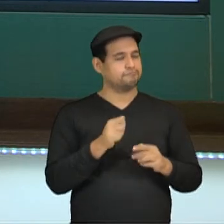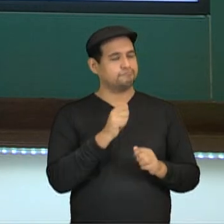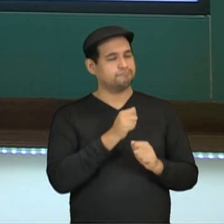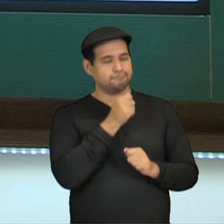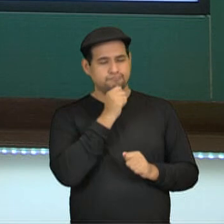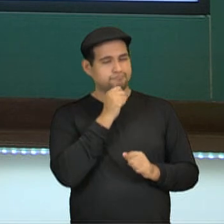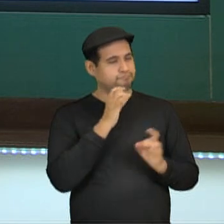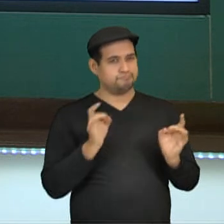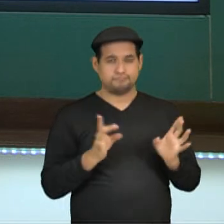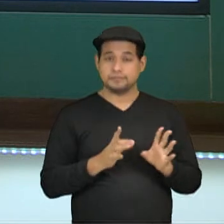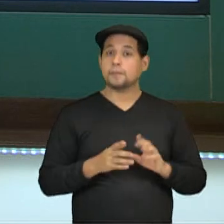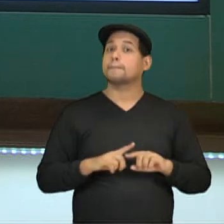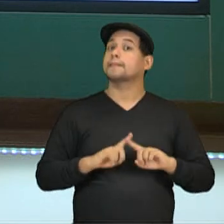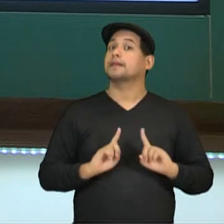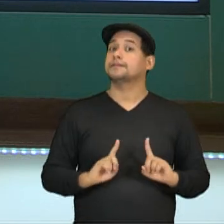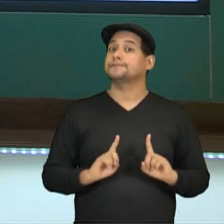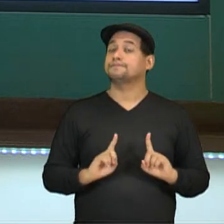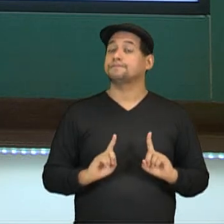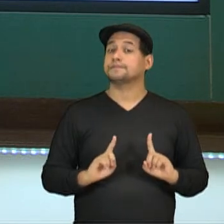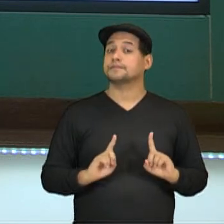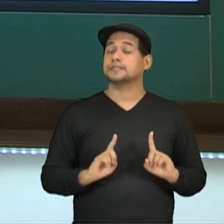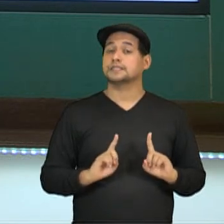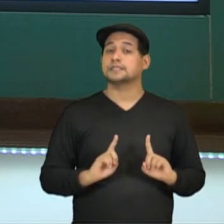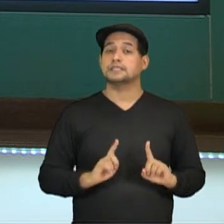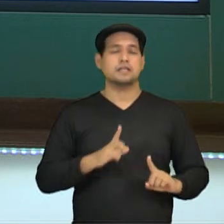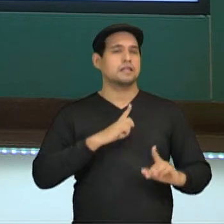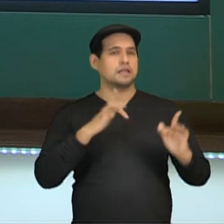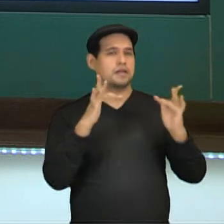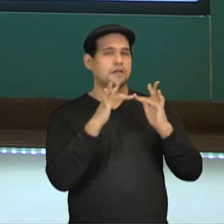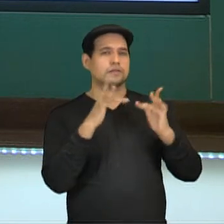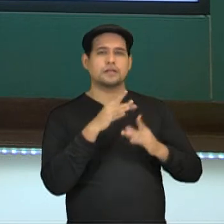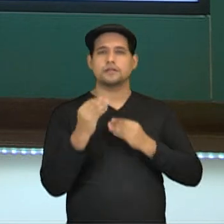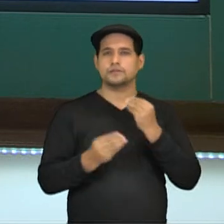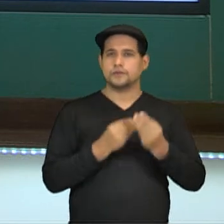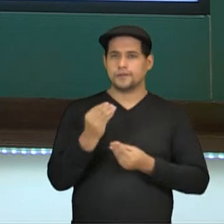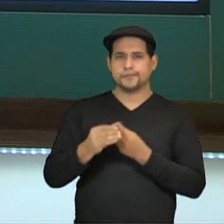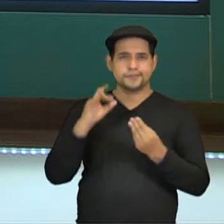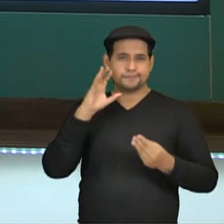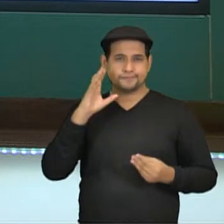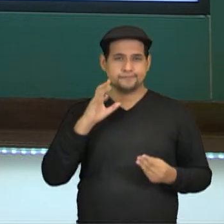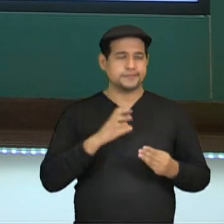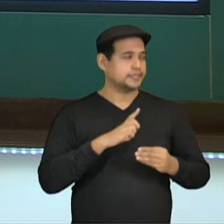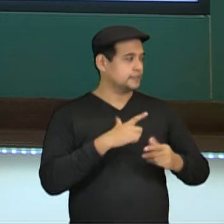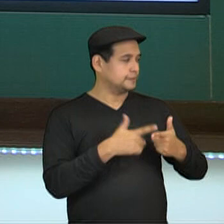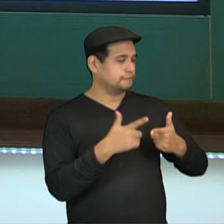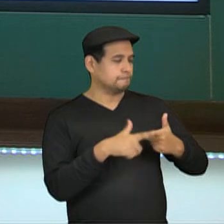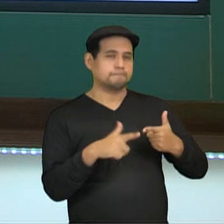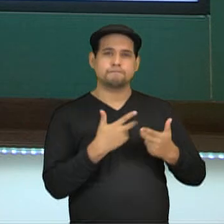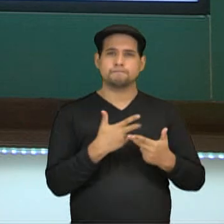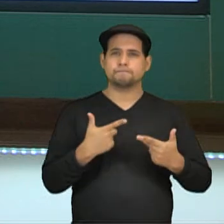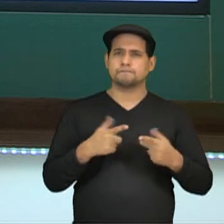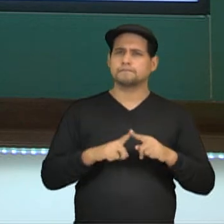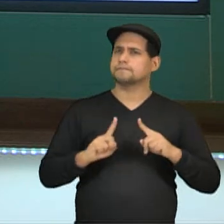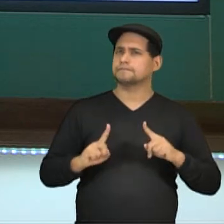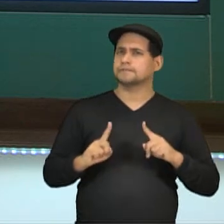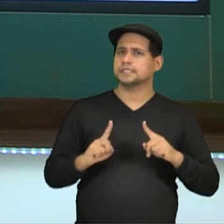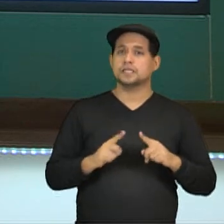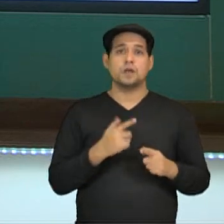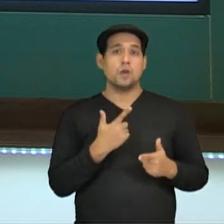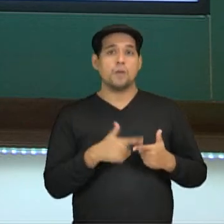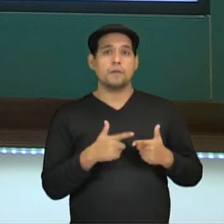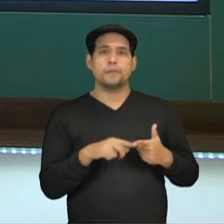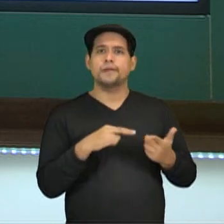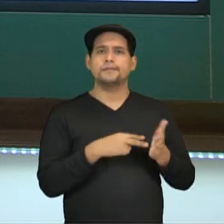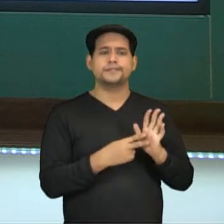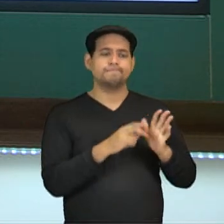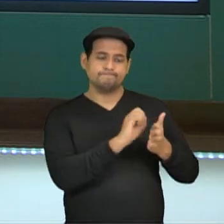Inquestionável isso. Mas essa equação está ligada a uma situação prática, a um problema. E para o